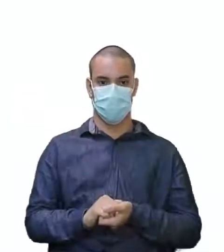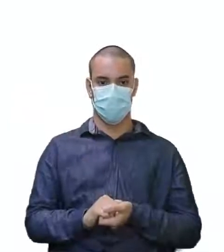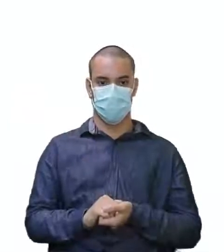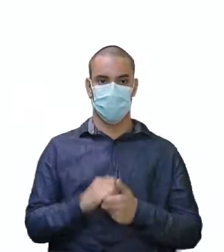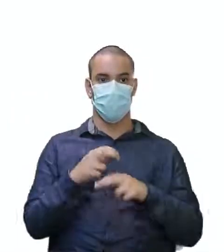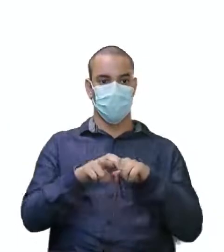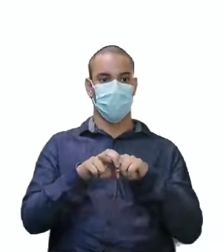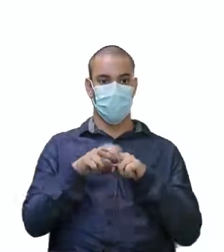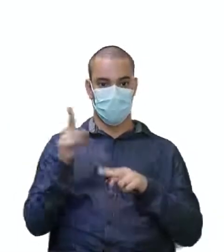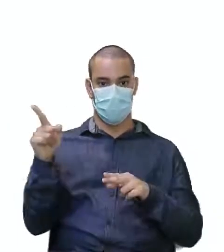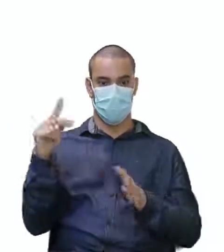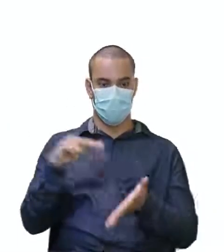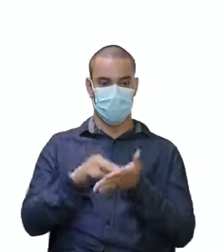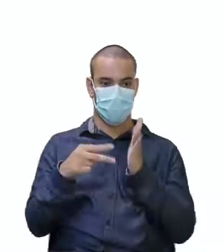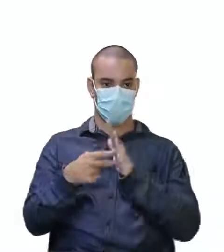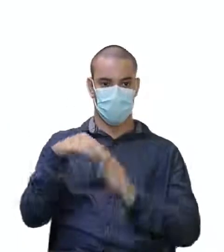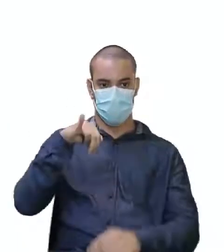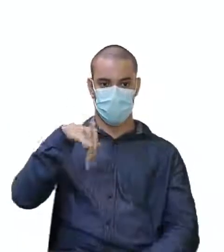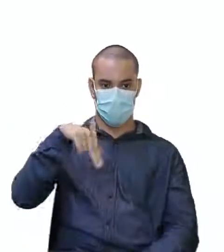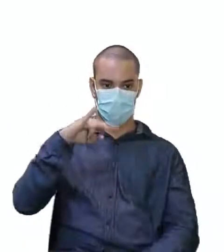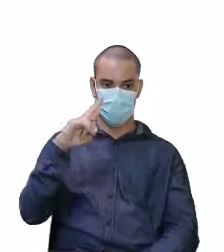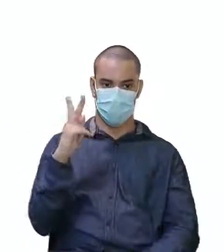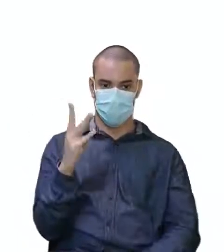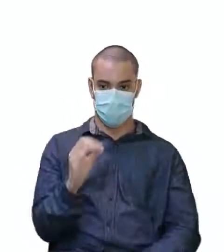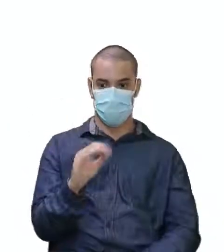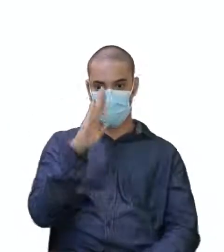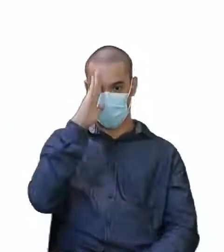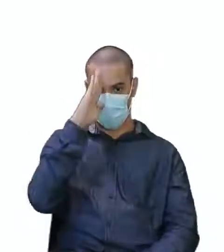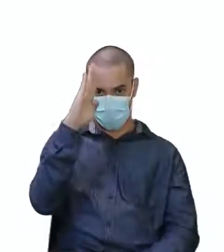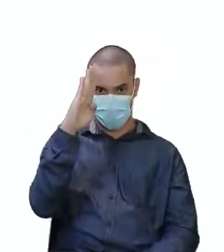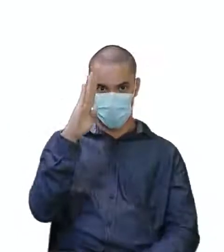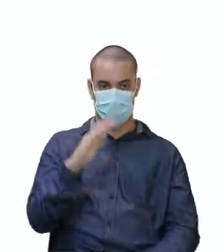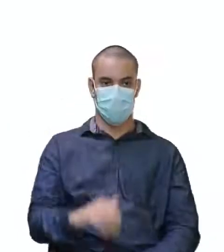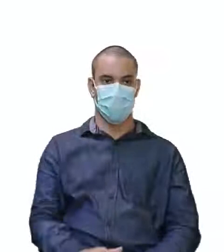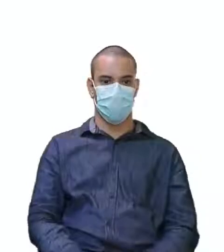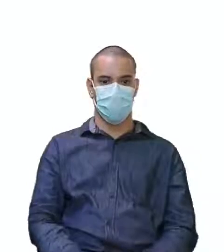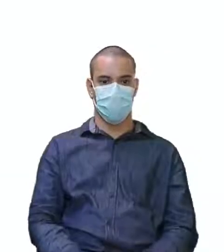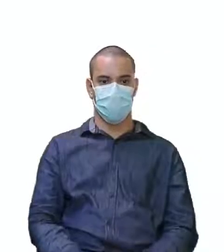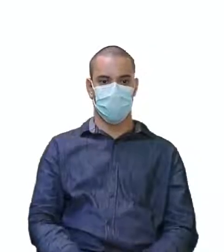isso seria o nicho fundamental.